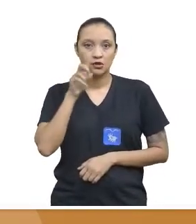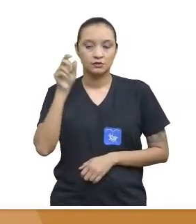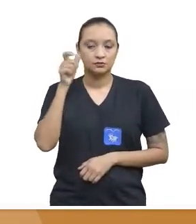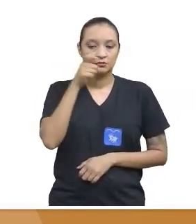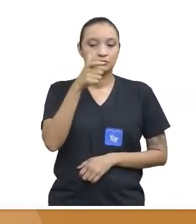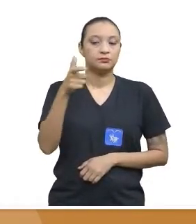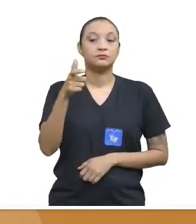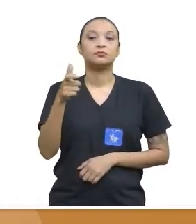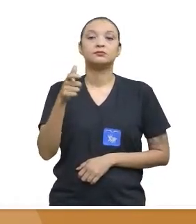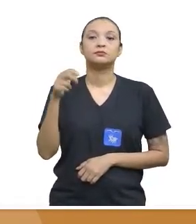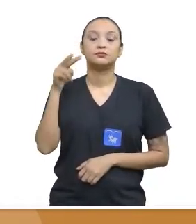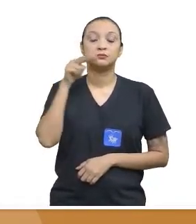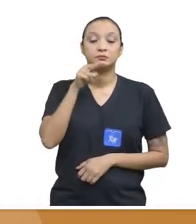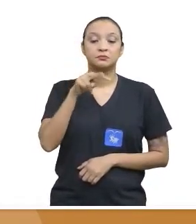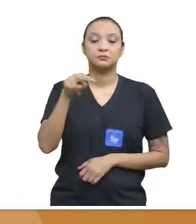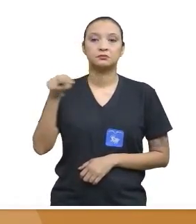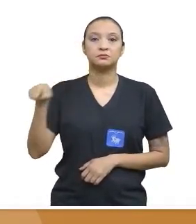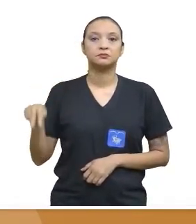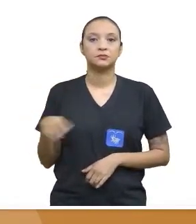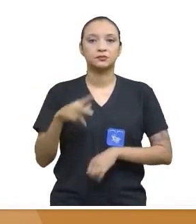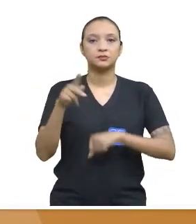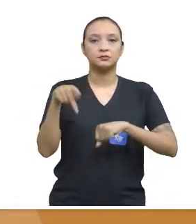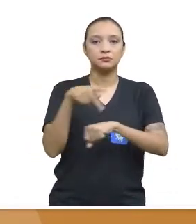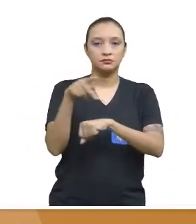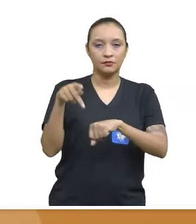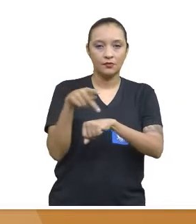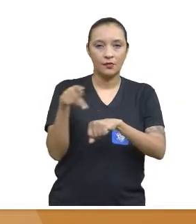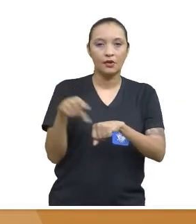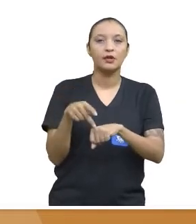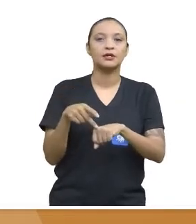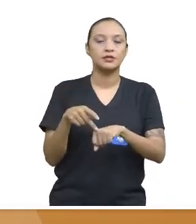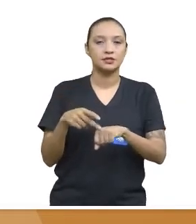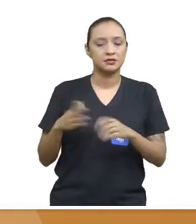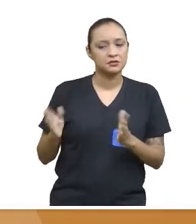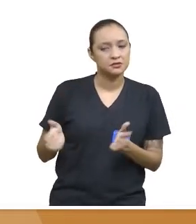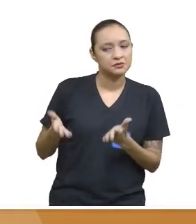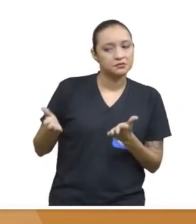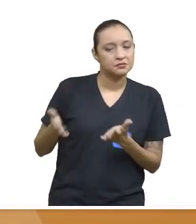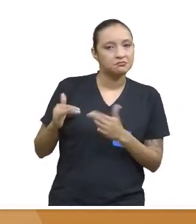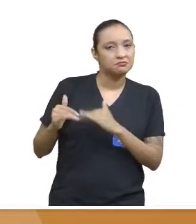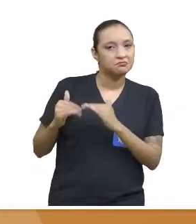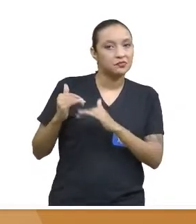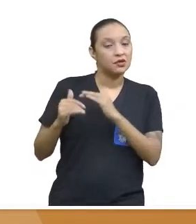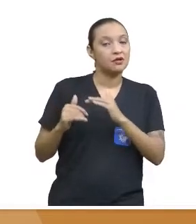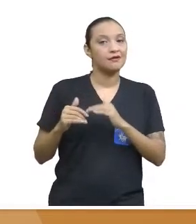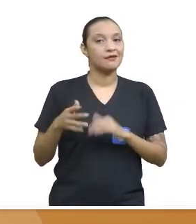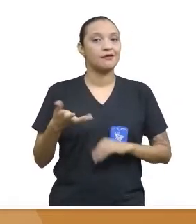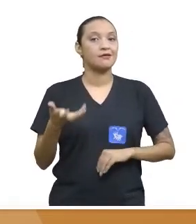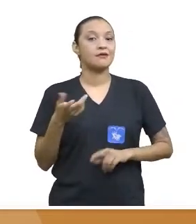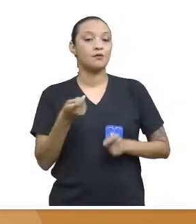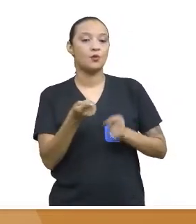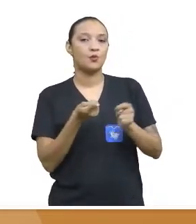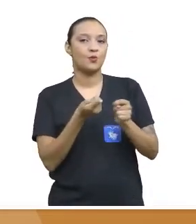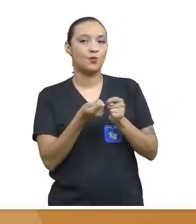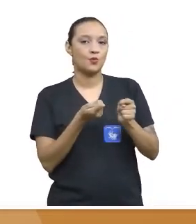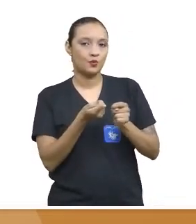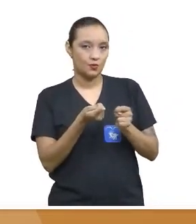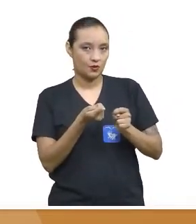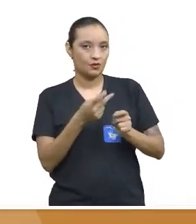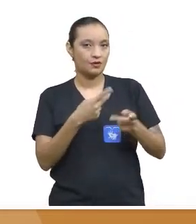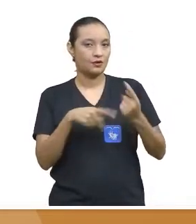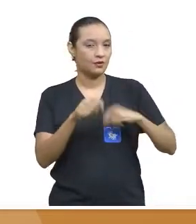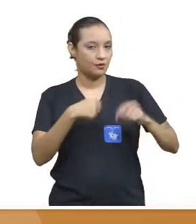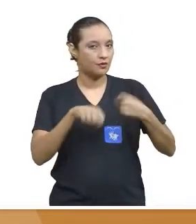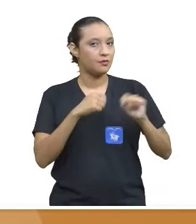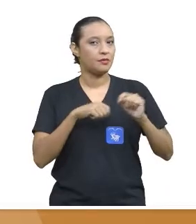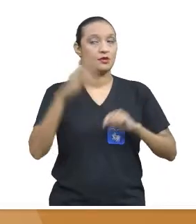esse terceiro mundo, esses países em ascensão, para aqueles que ele vai controlar economicamente. E o Brasil é um